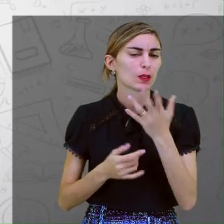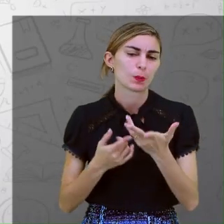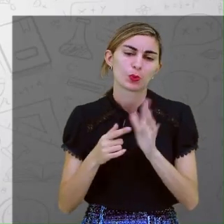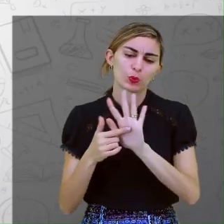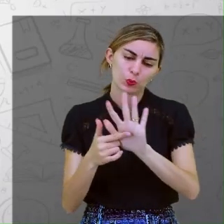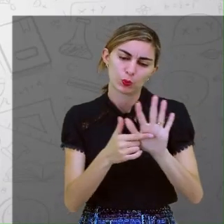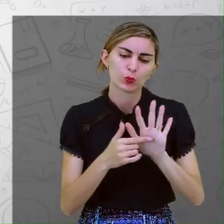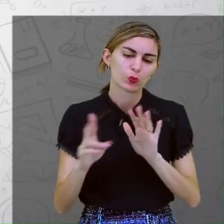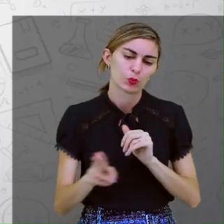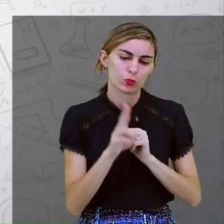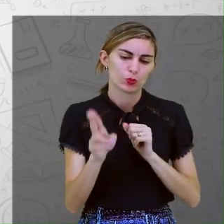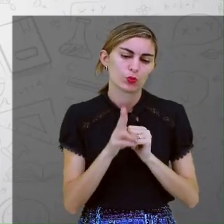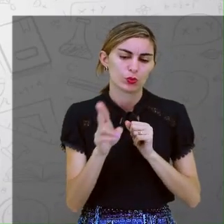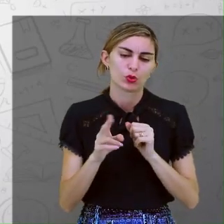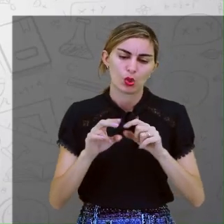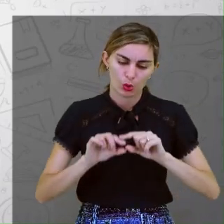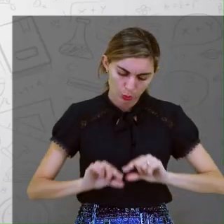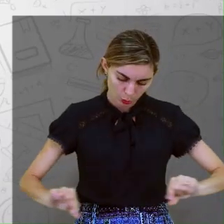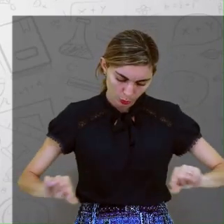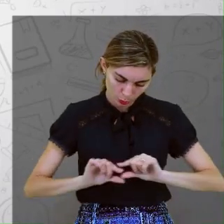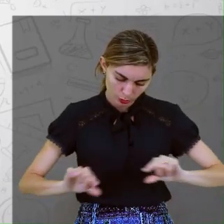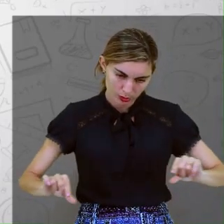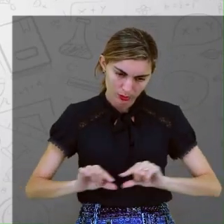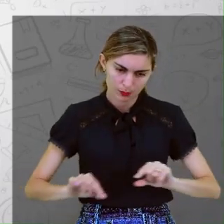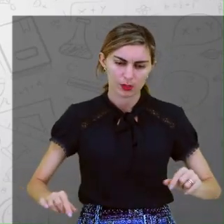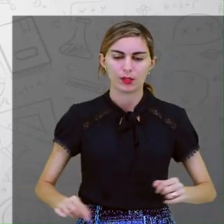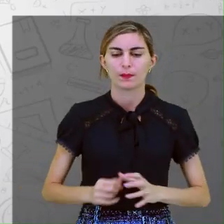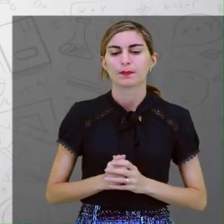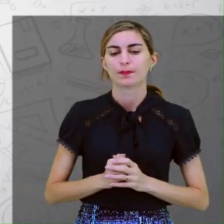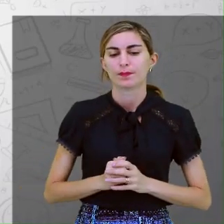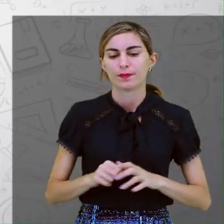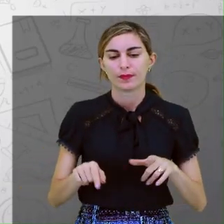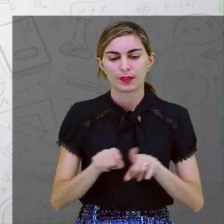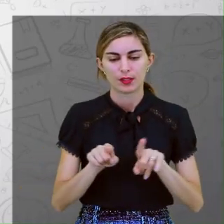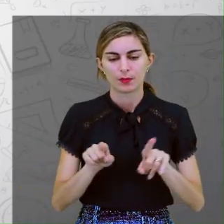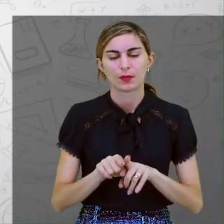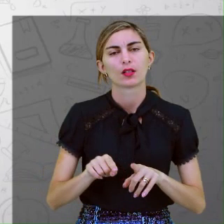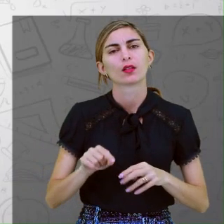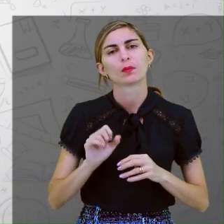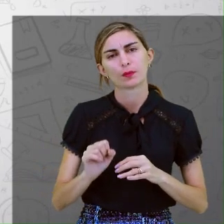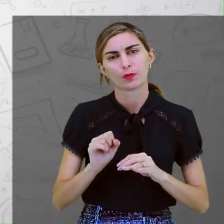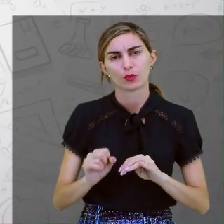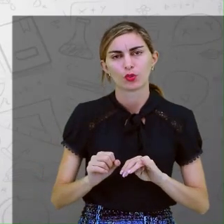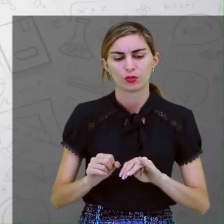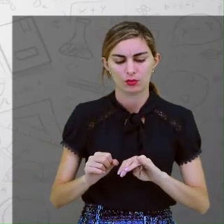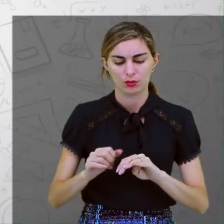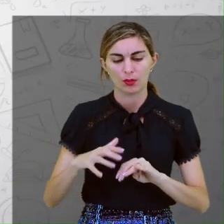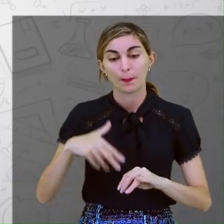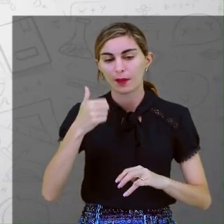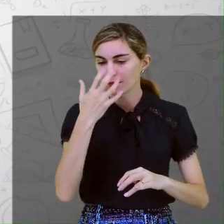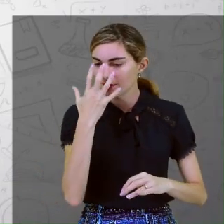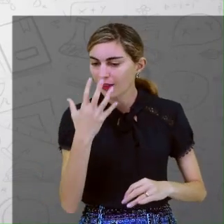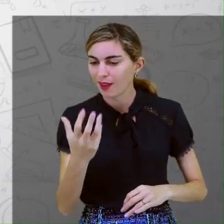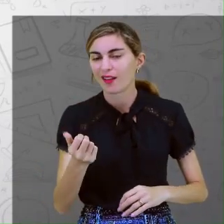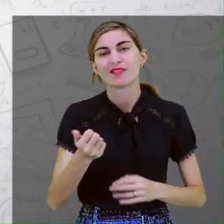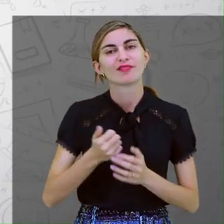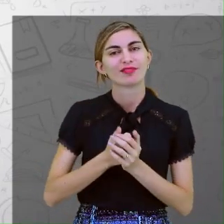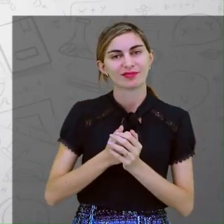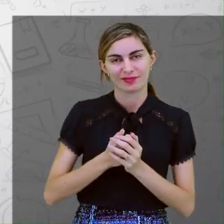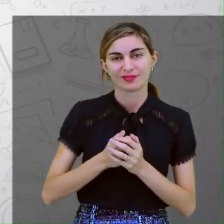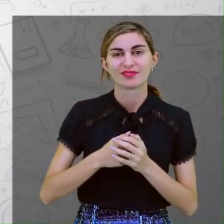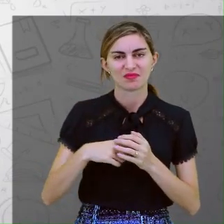foram utilizados para rodapé e espelho, e isso também torna mais atrativo e